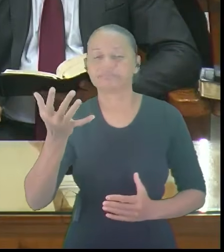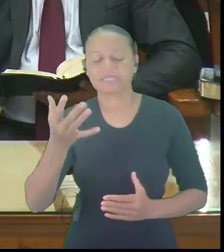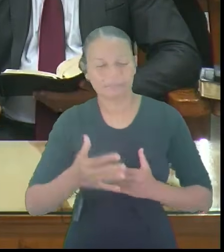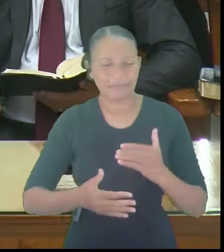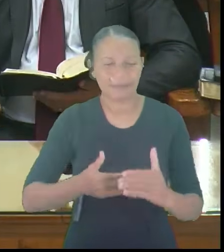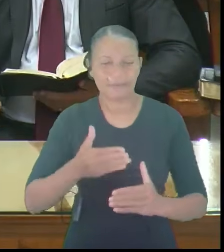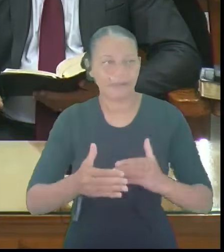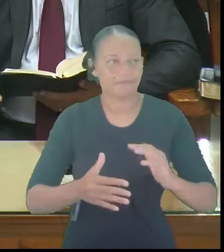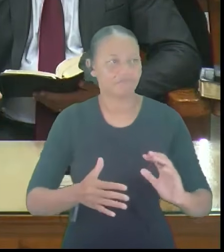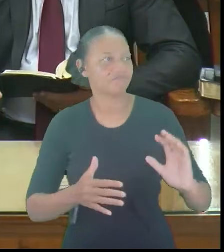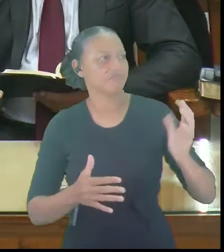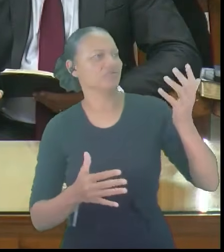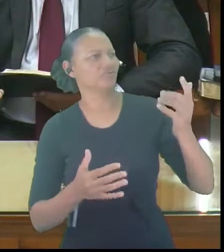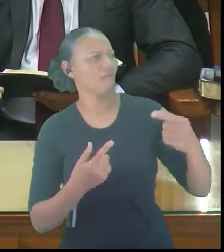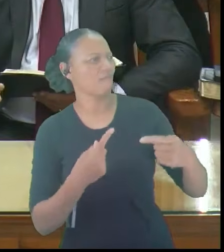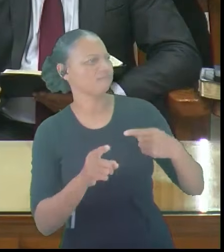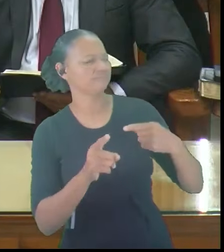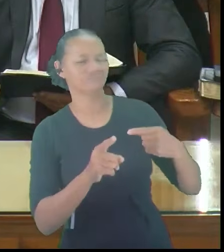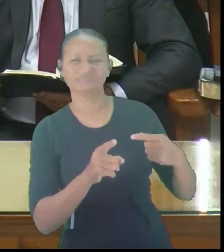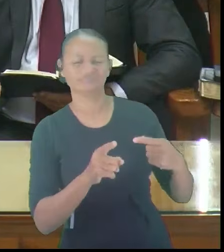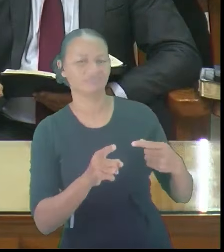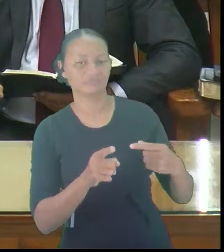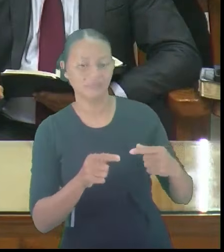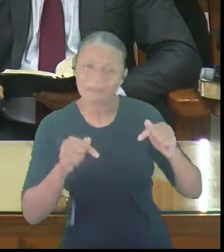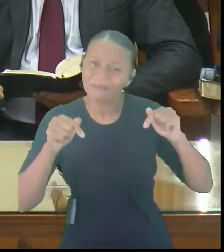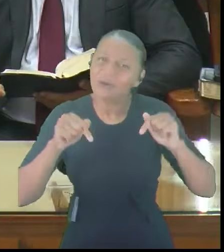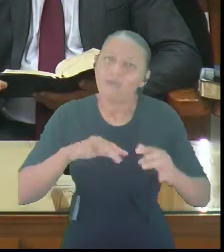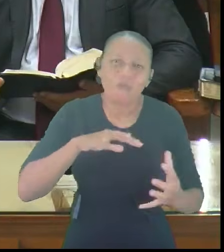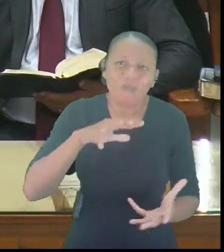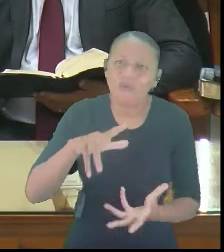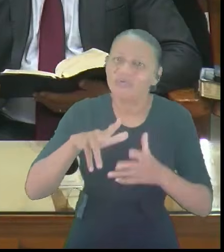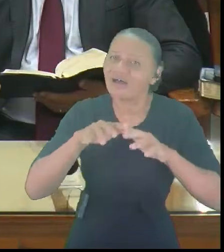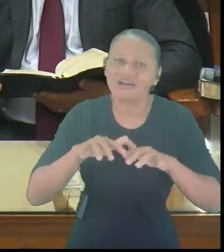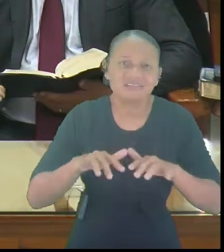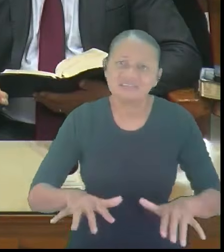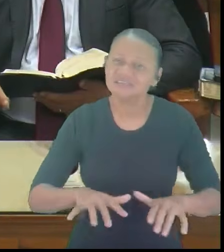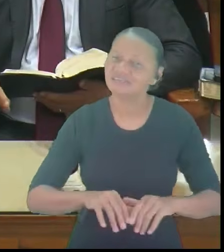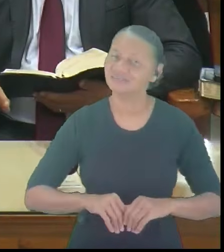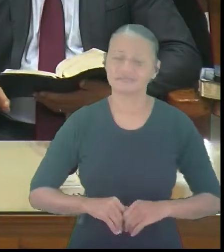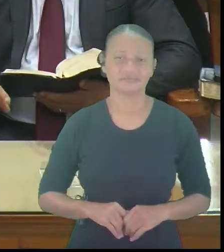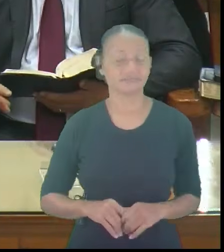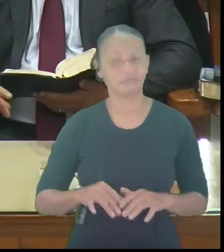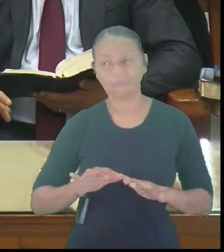uma coisa contrária. Enquanto estivermos aqui na terra, será assim.